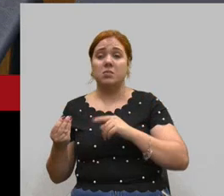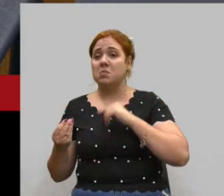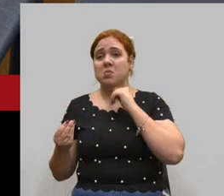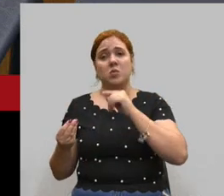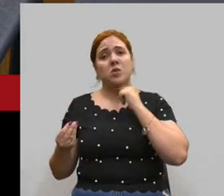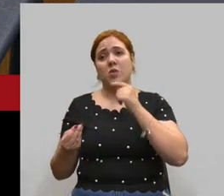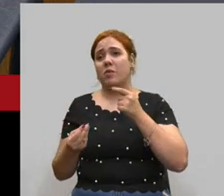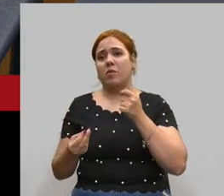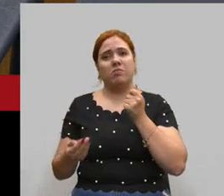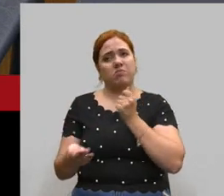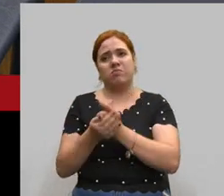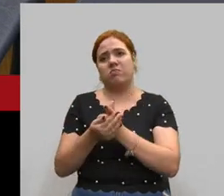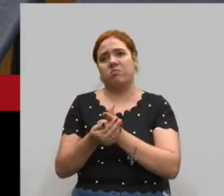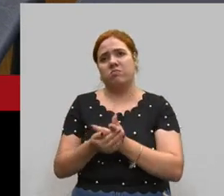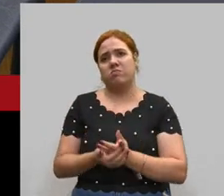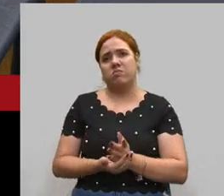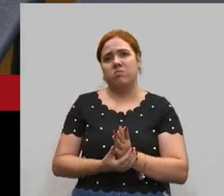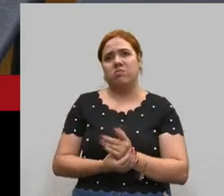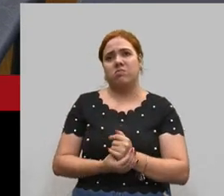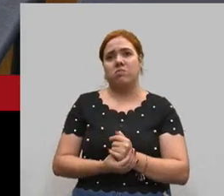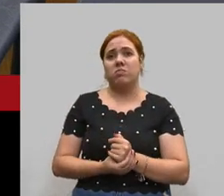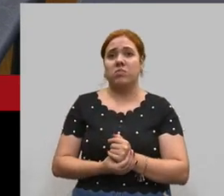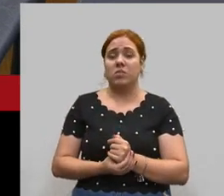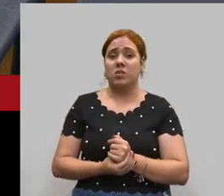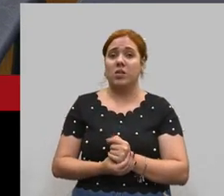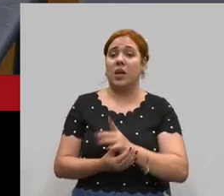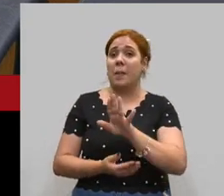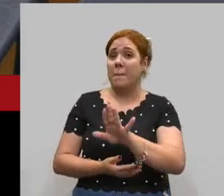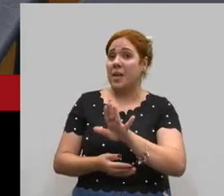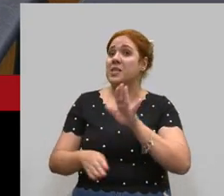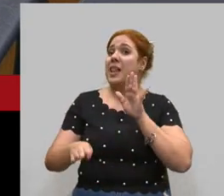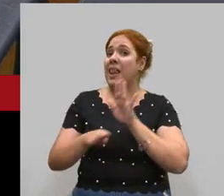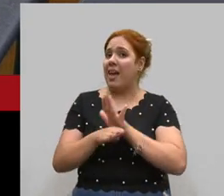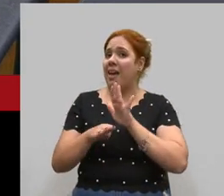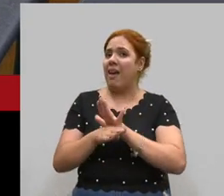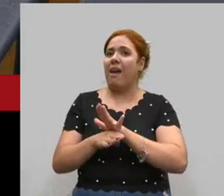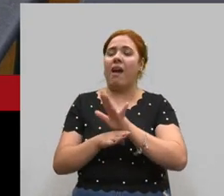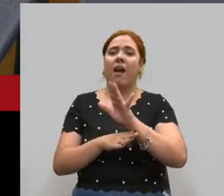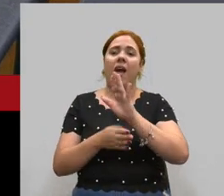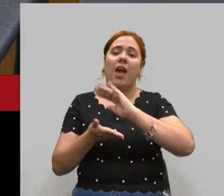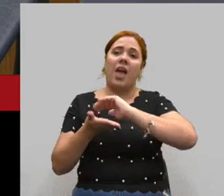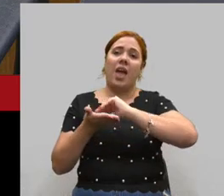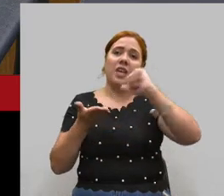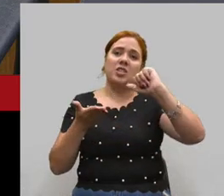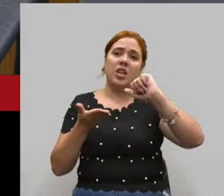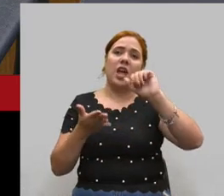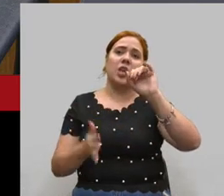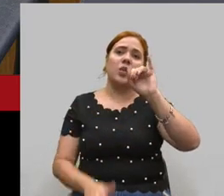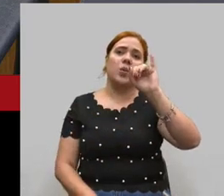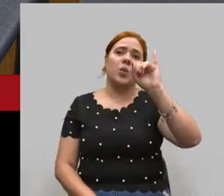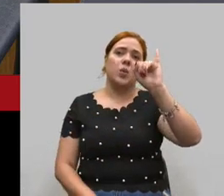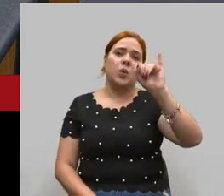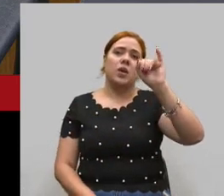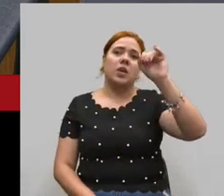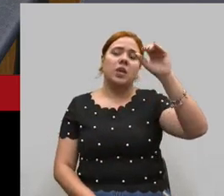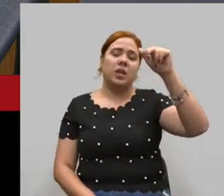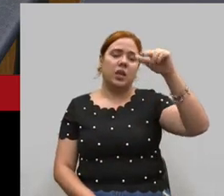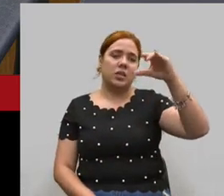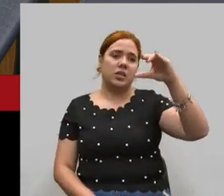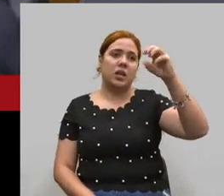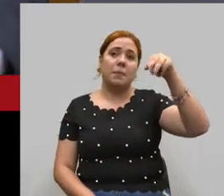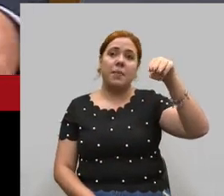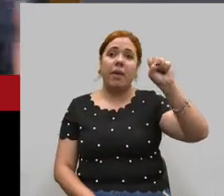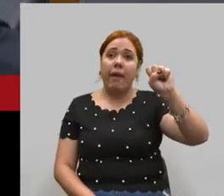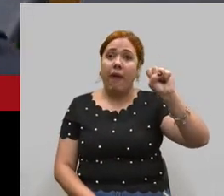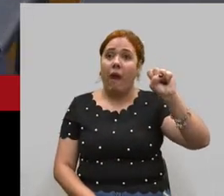beneficiadas caso tivesse uma redução uma isenção no no ICMS seria assim uma Gama gigantesca